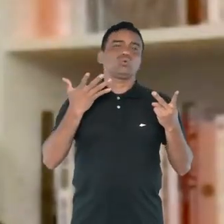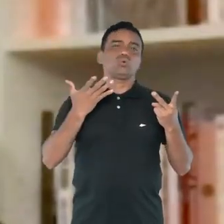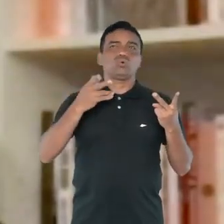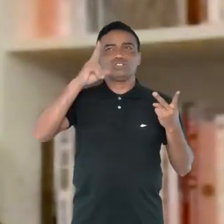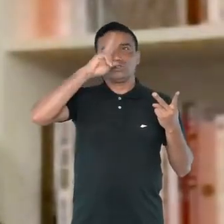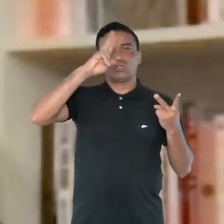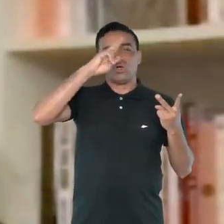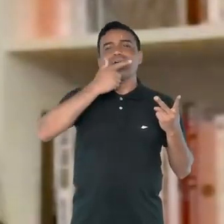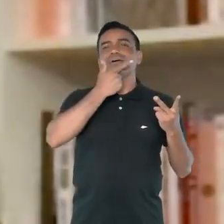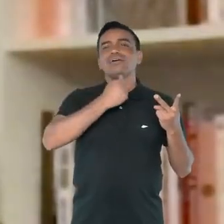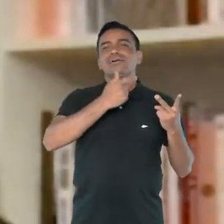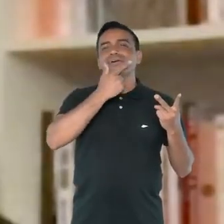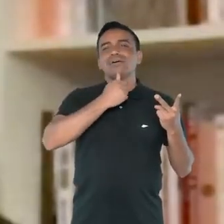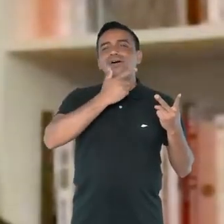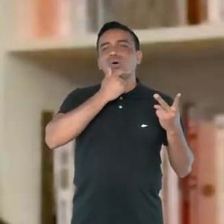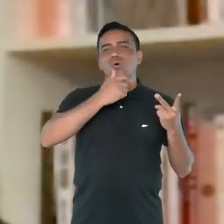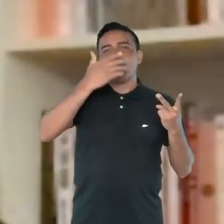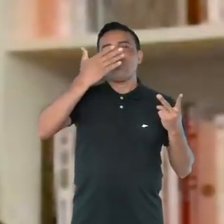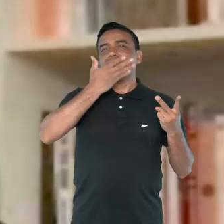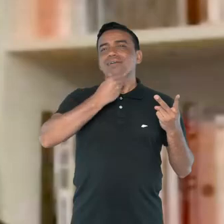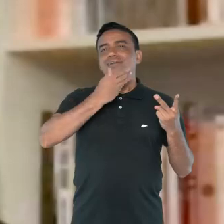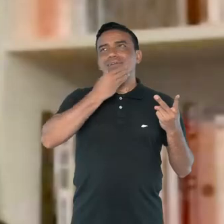um senhor que